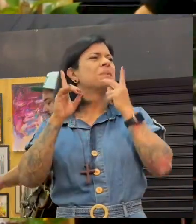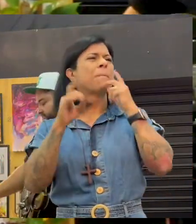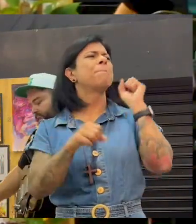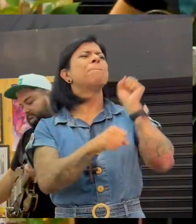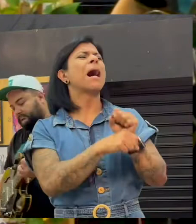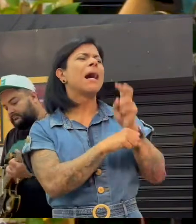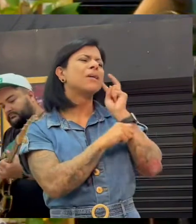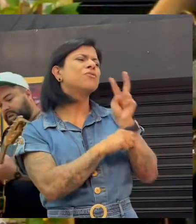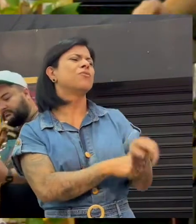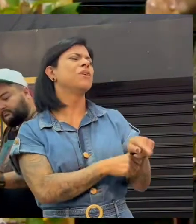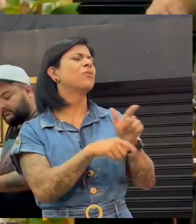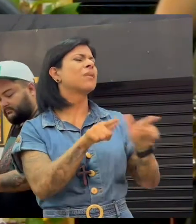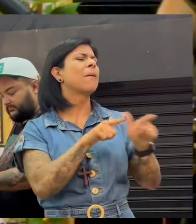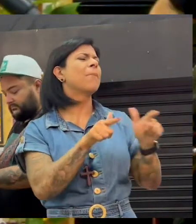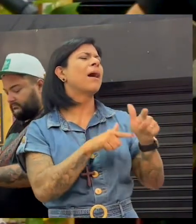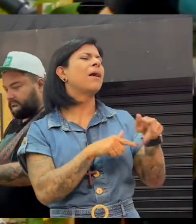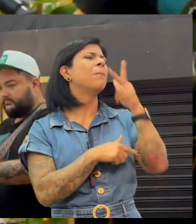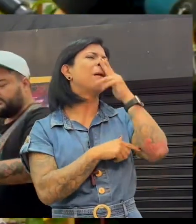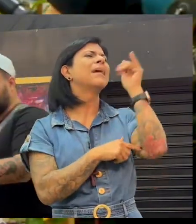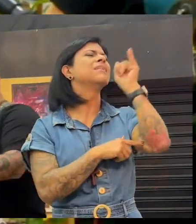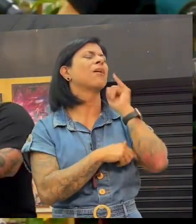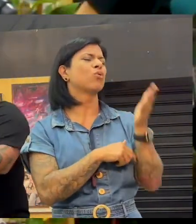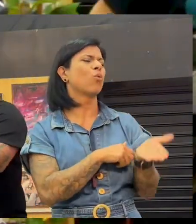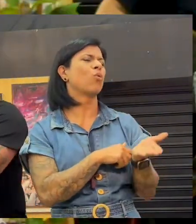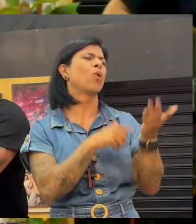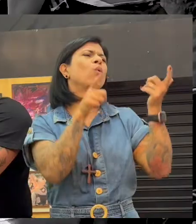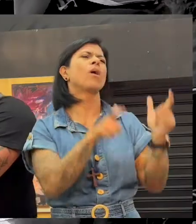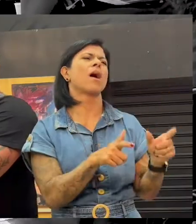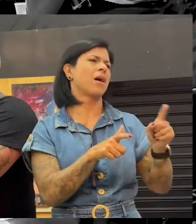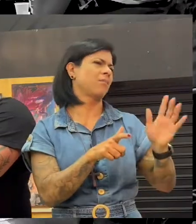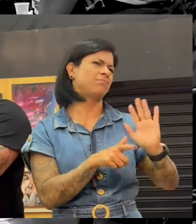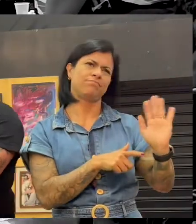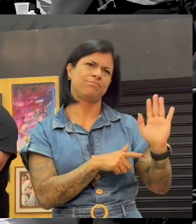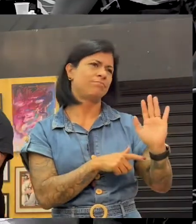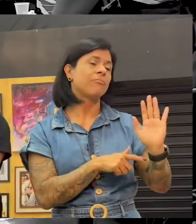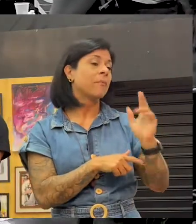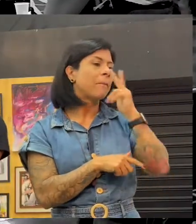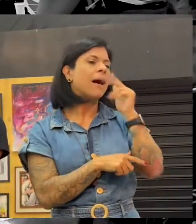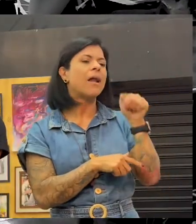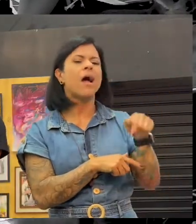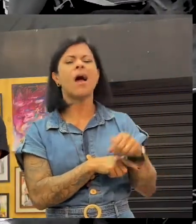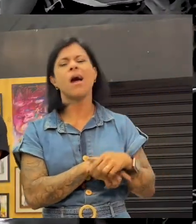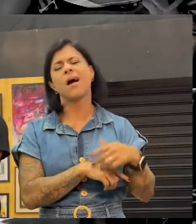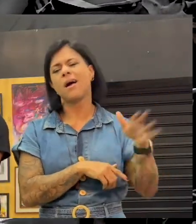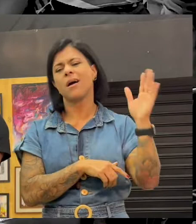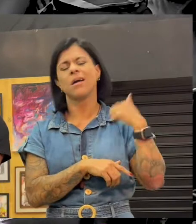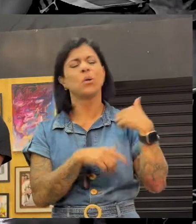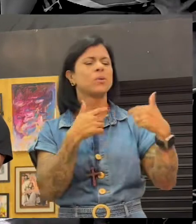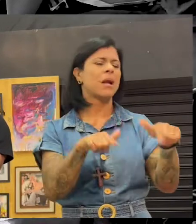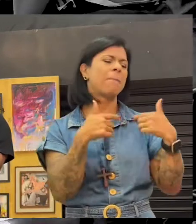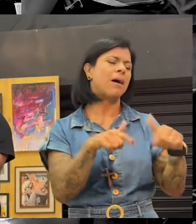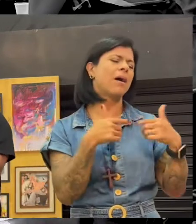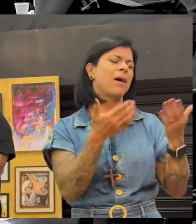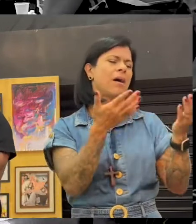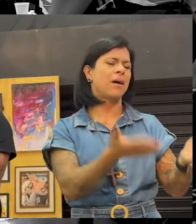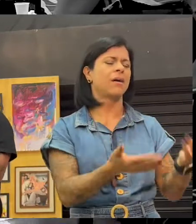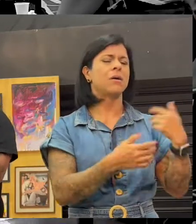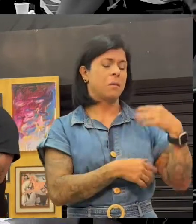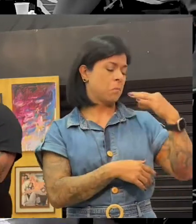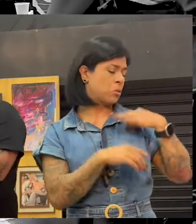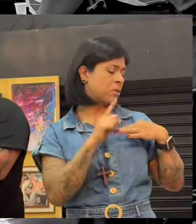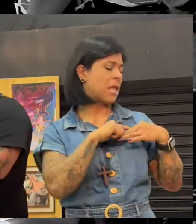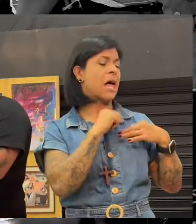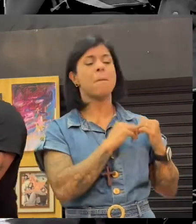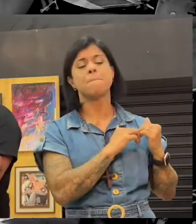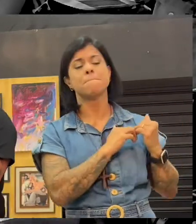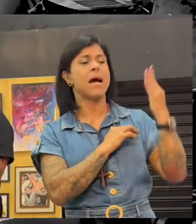de forma pagã esse lugar. Pare de ver que é você que trabalha e você tem todo esse salário porque você é muito bom, você